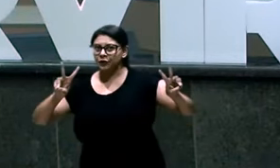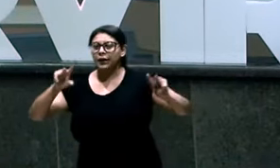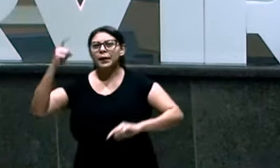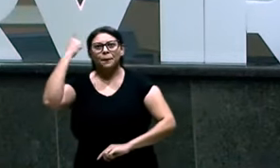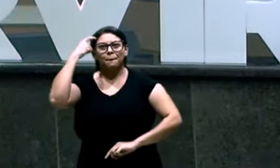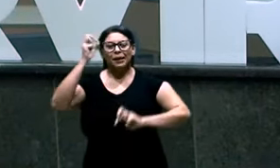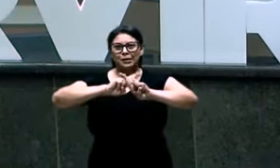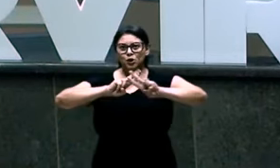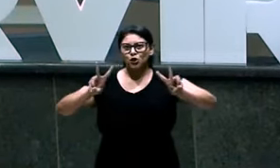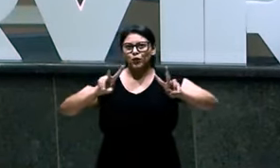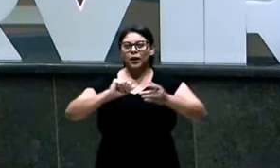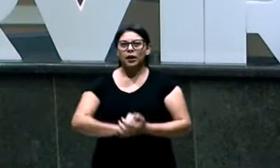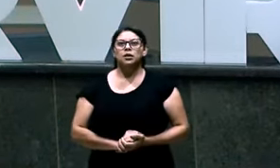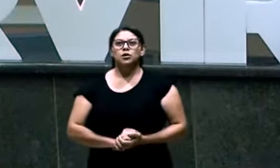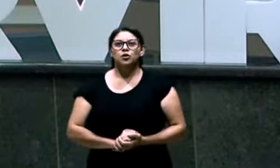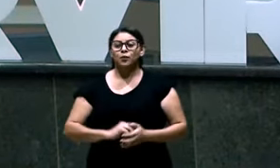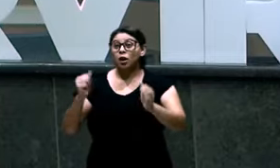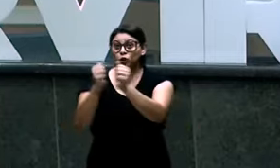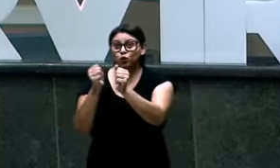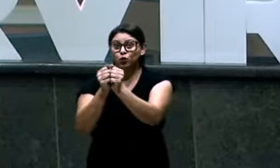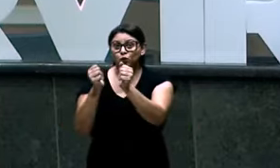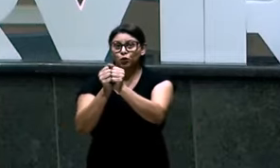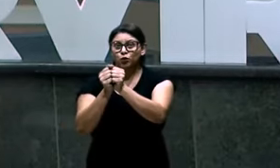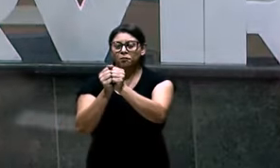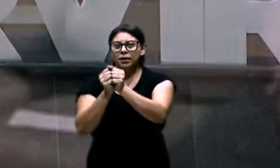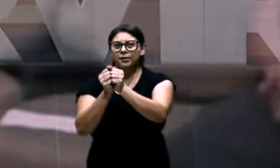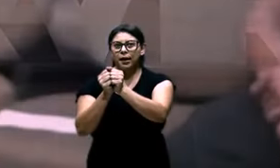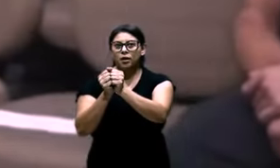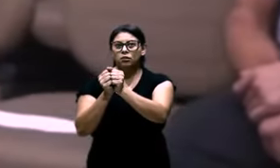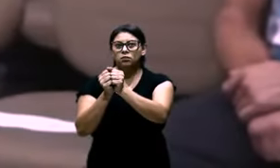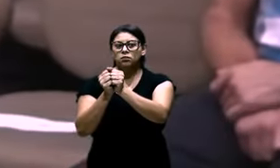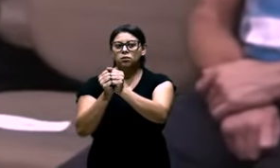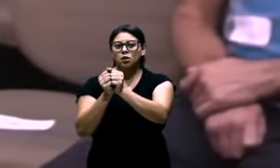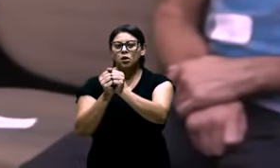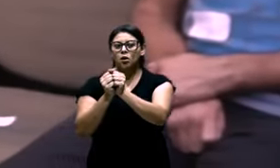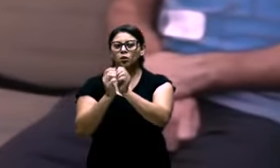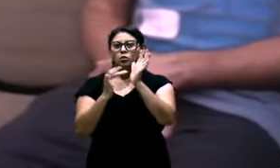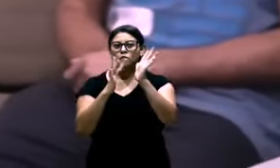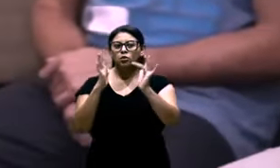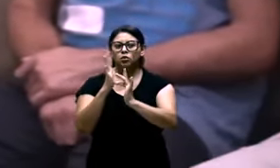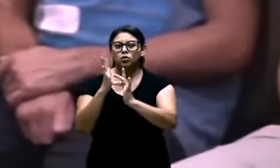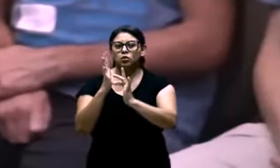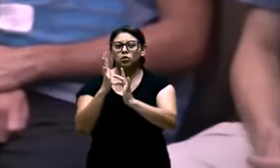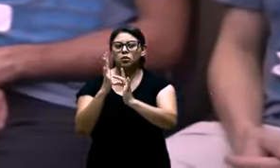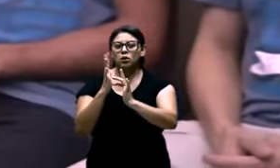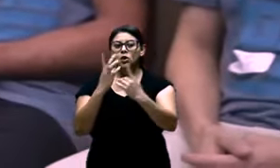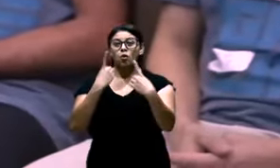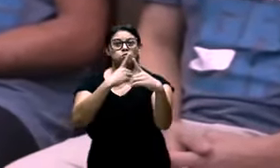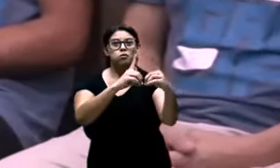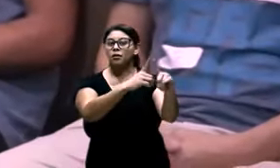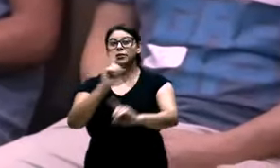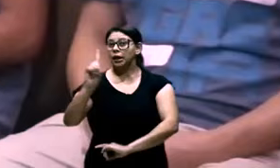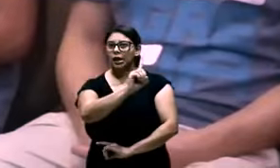O Marcos não estava presente no ministério de Jesus como um discípulo de Jesus. Há quem diga que foi Pedro que ditou